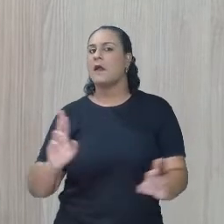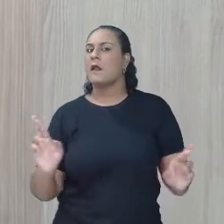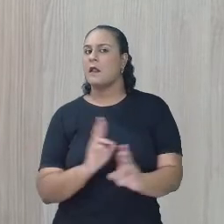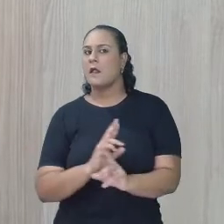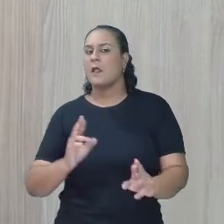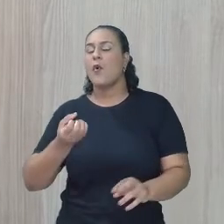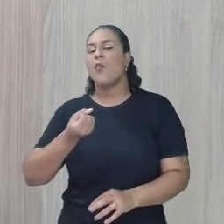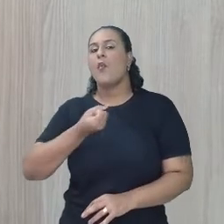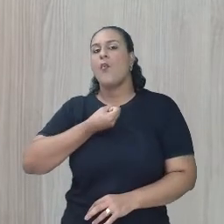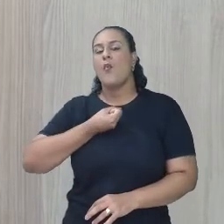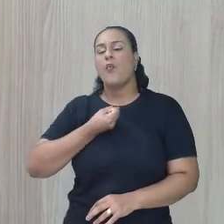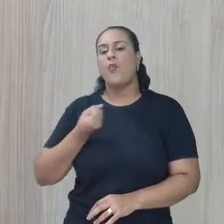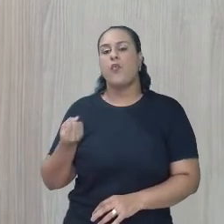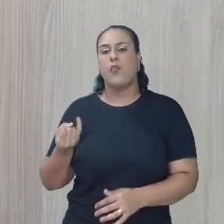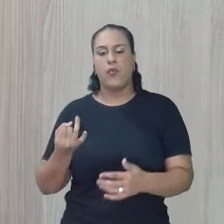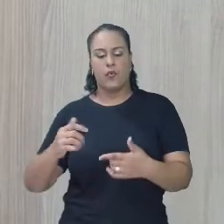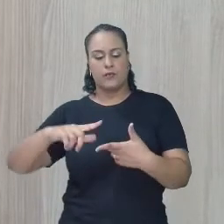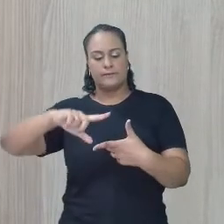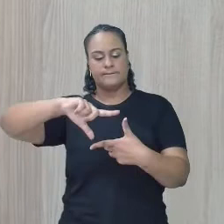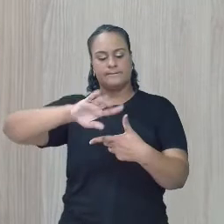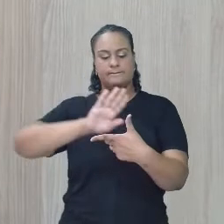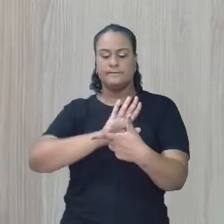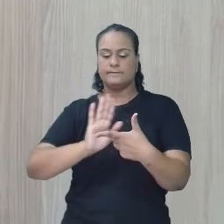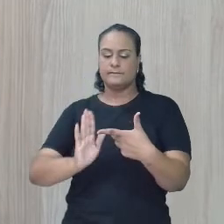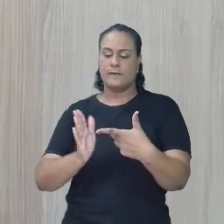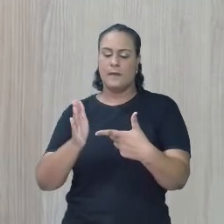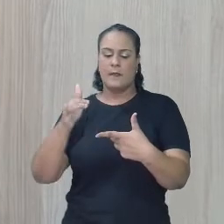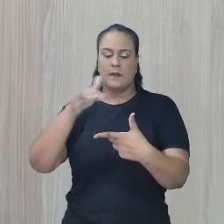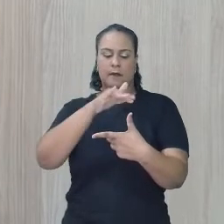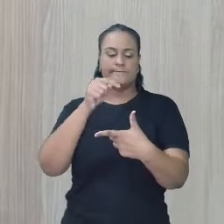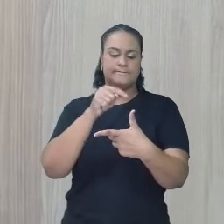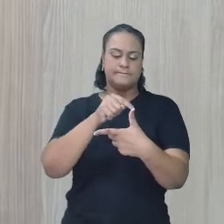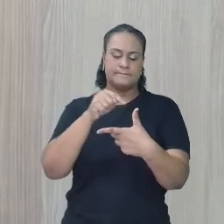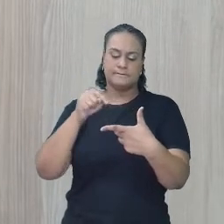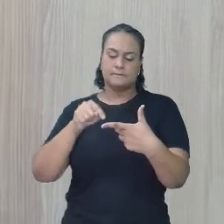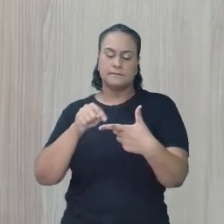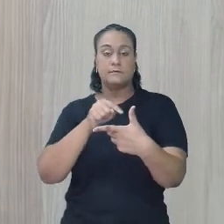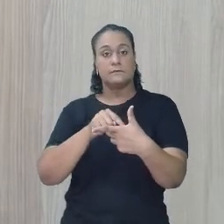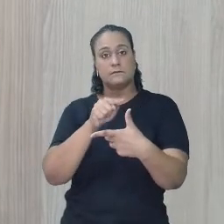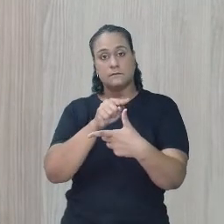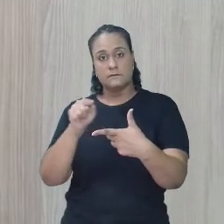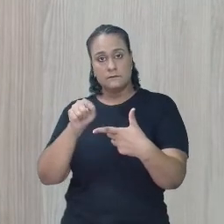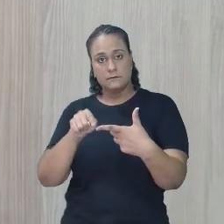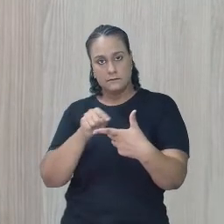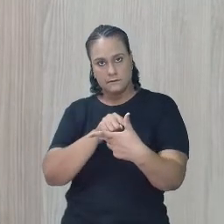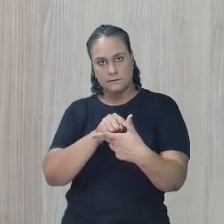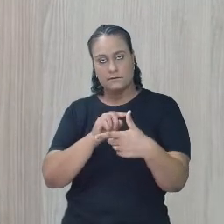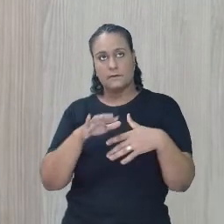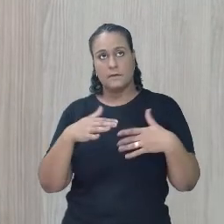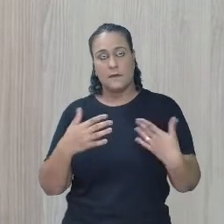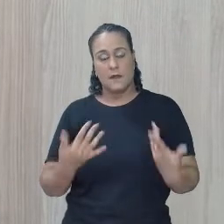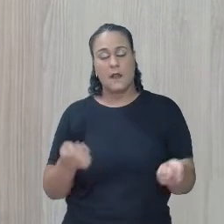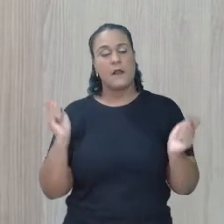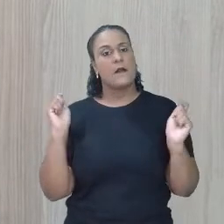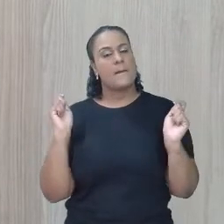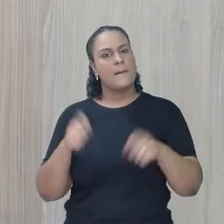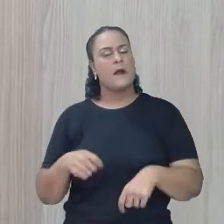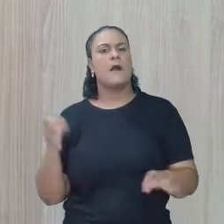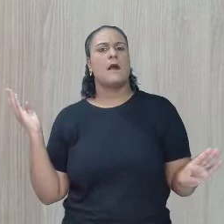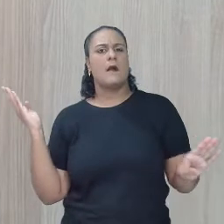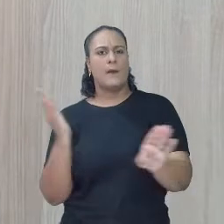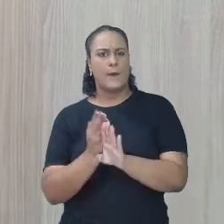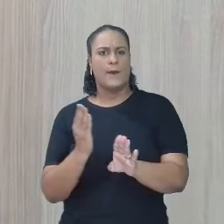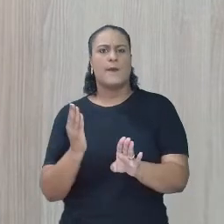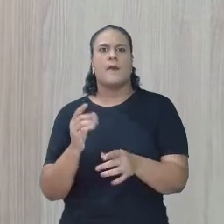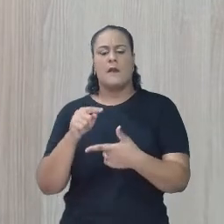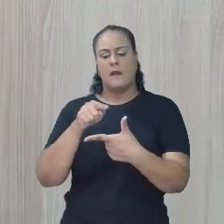de vértices, de faces e de arestas de um poliedro, certo? Então, para você fazer, encontrar